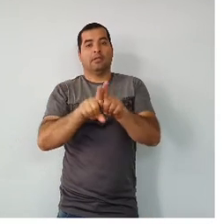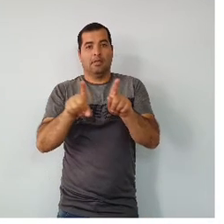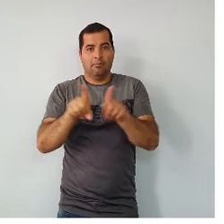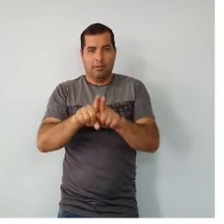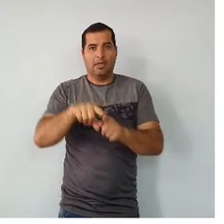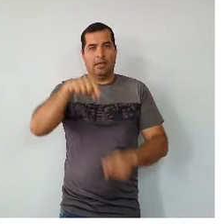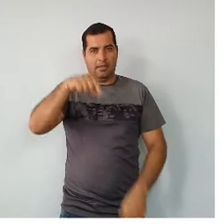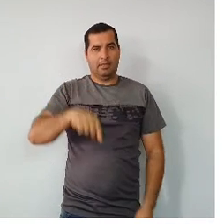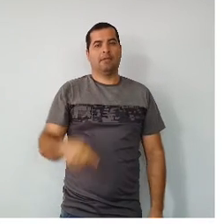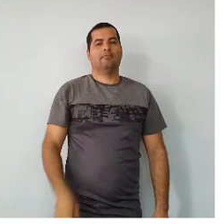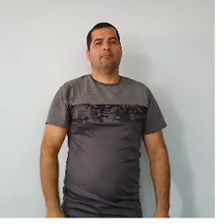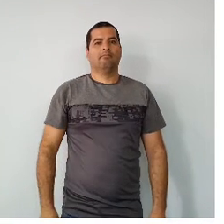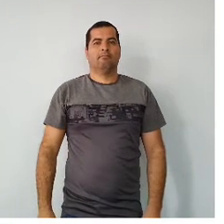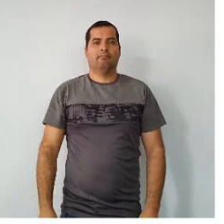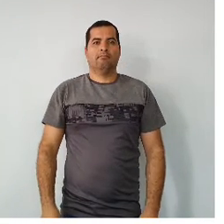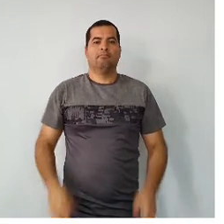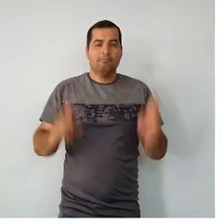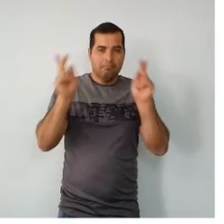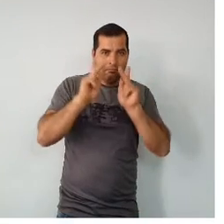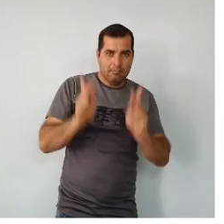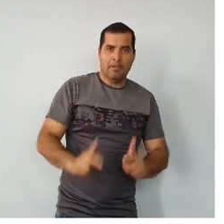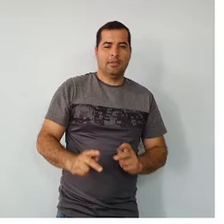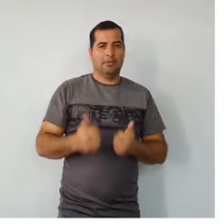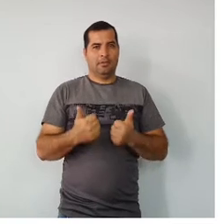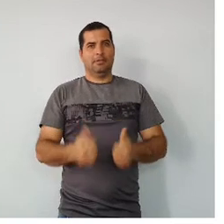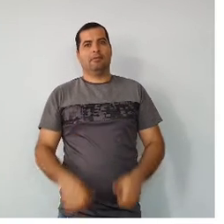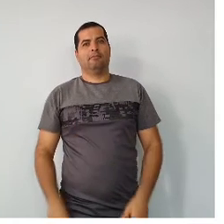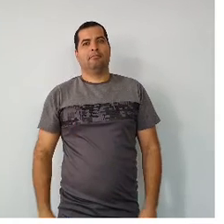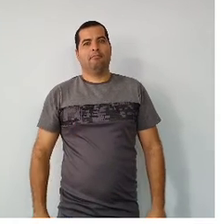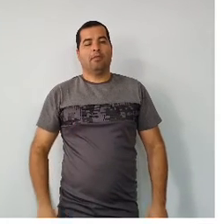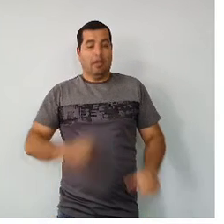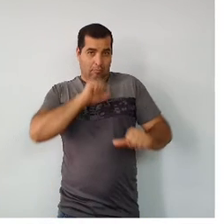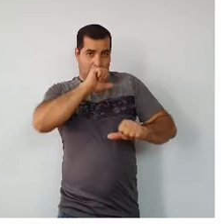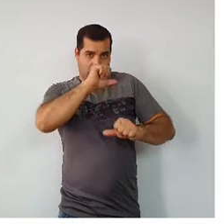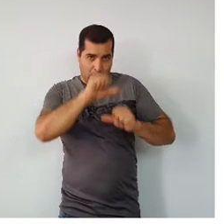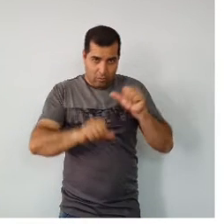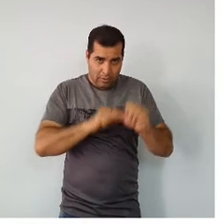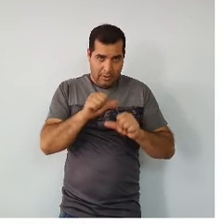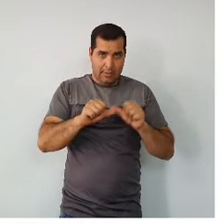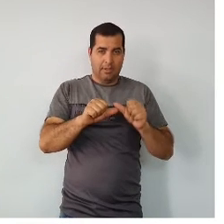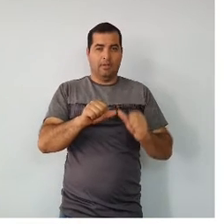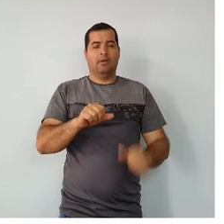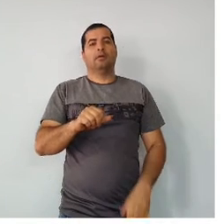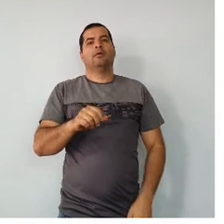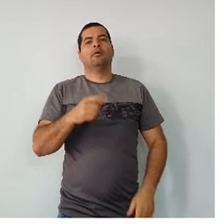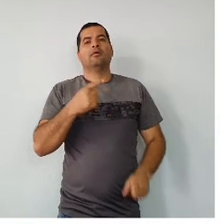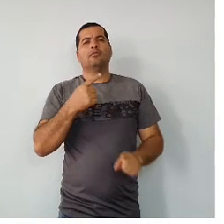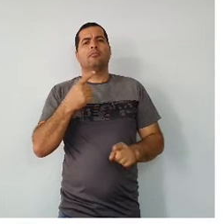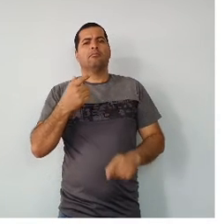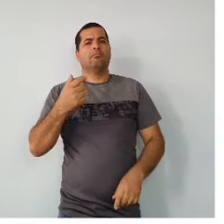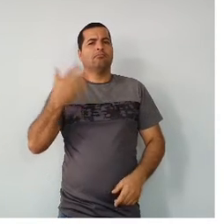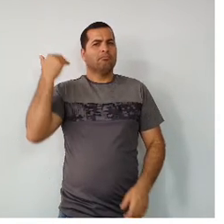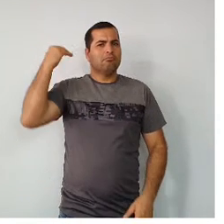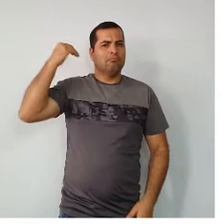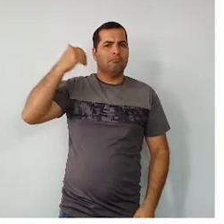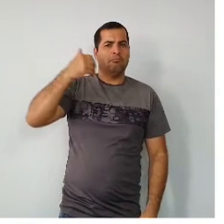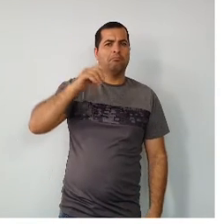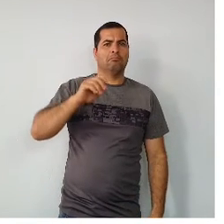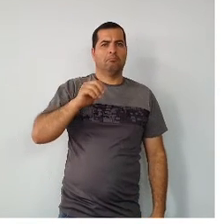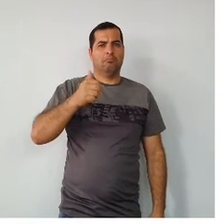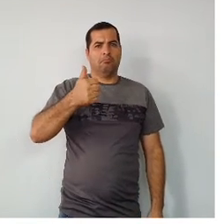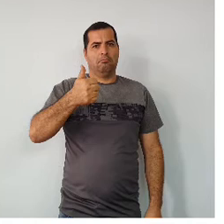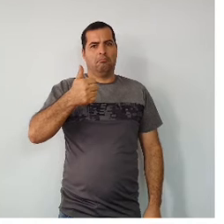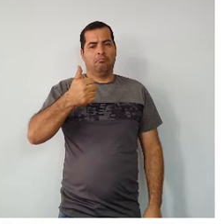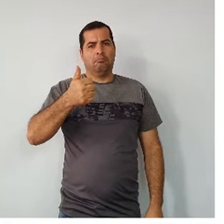distrito de paz, né? A mudança do nome de distrito ocorreu no